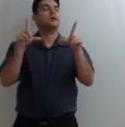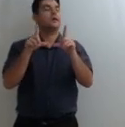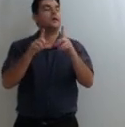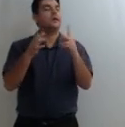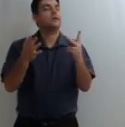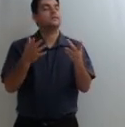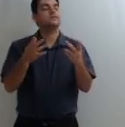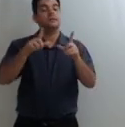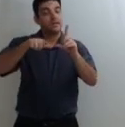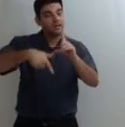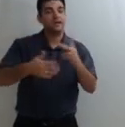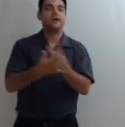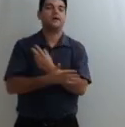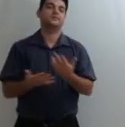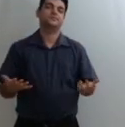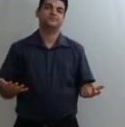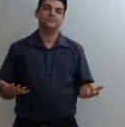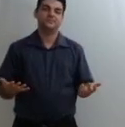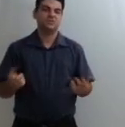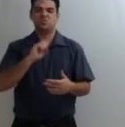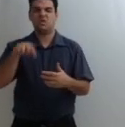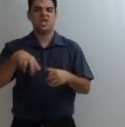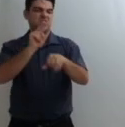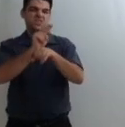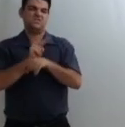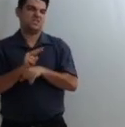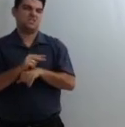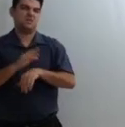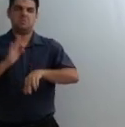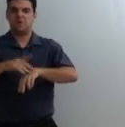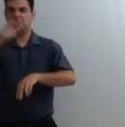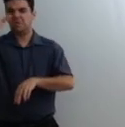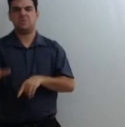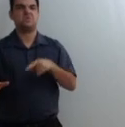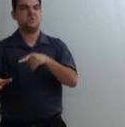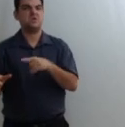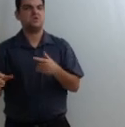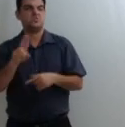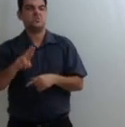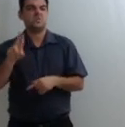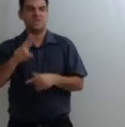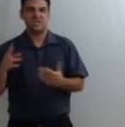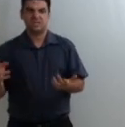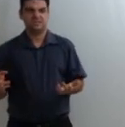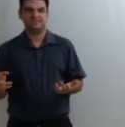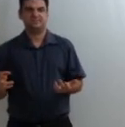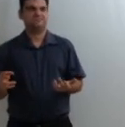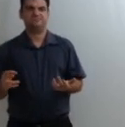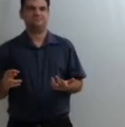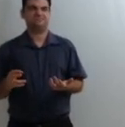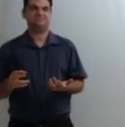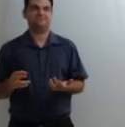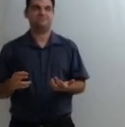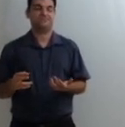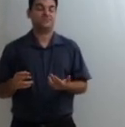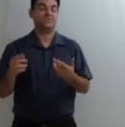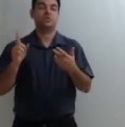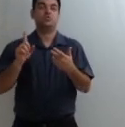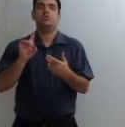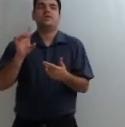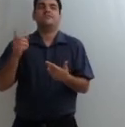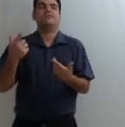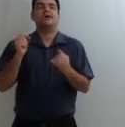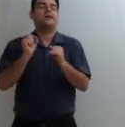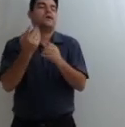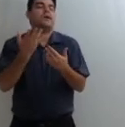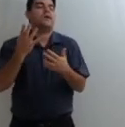presta como meio para a defesa, para que a defesa obtenha pronunciamento judicial acerca de mérito de recurso